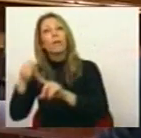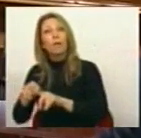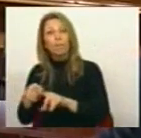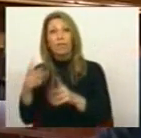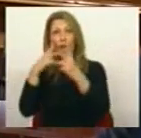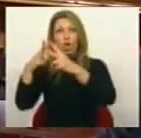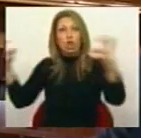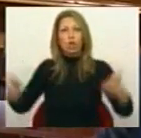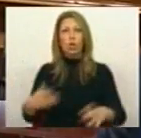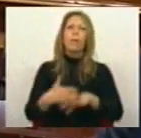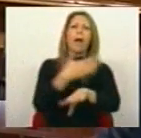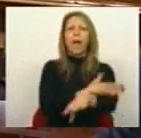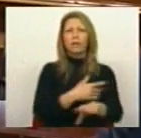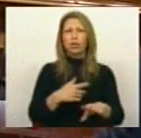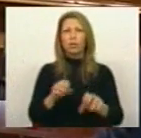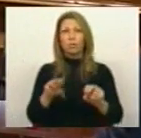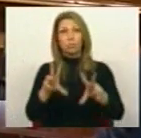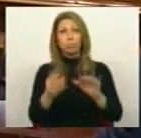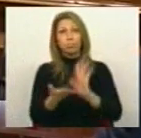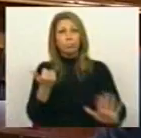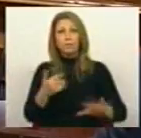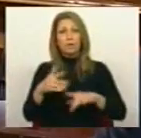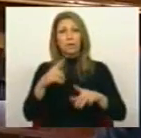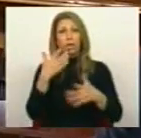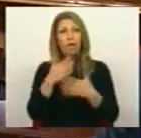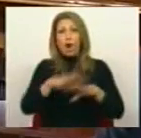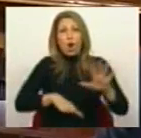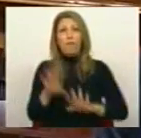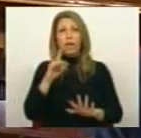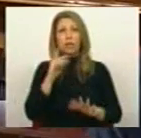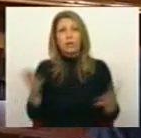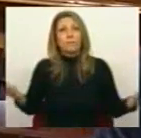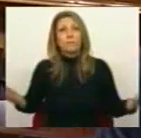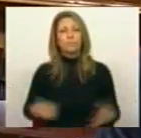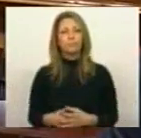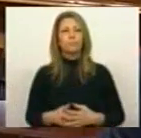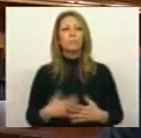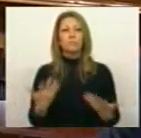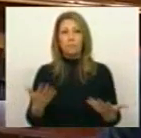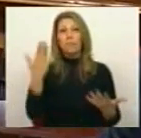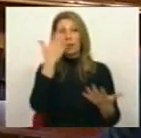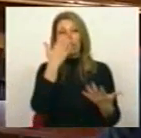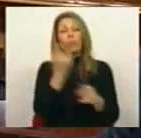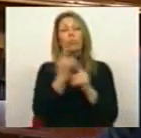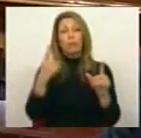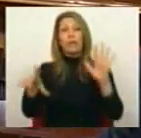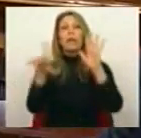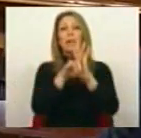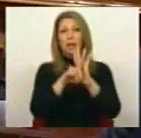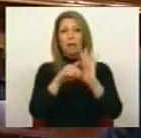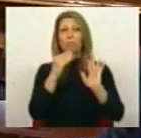plano de descontaminação. Senhor Primeiro-Ministro, aquilo que eu pergunto é que motivos justificam este impasse? Porque é que a lei para os solos não